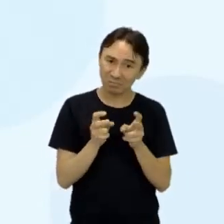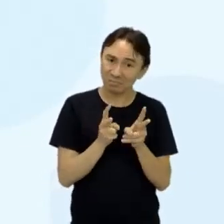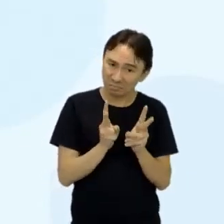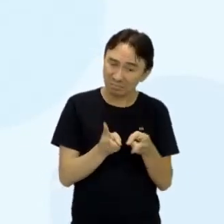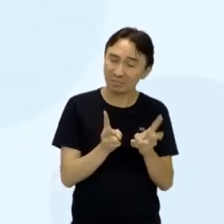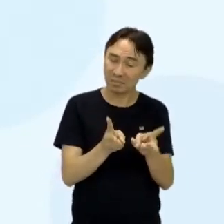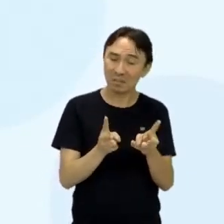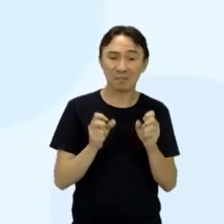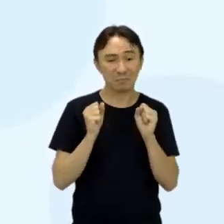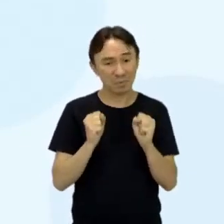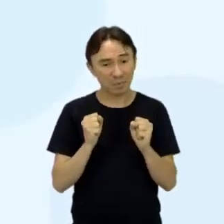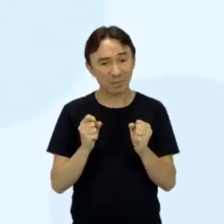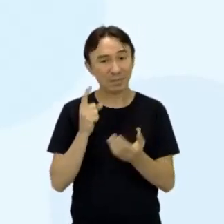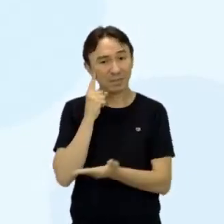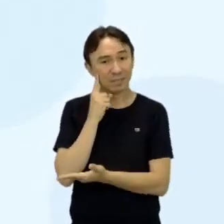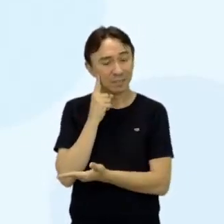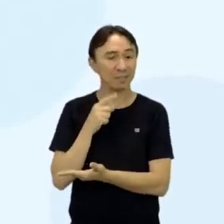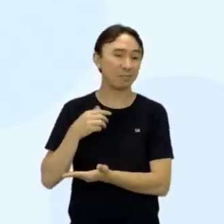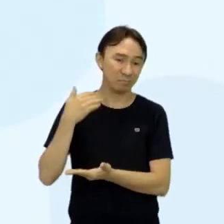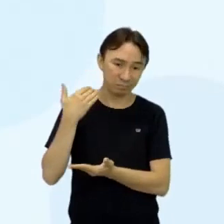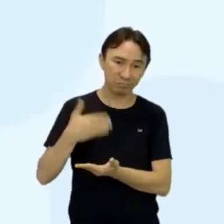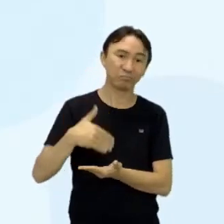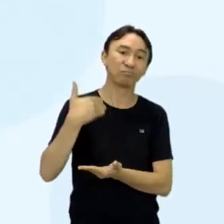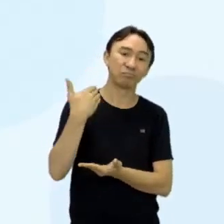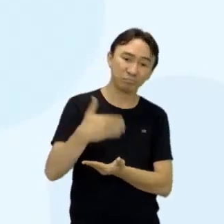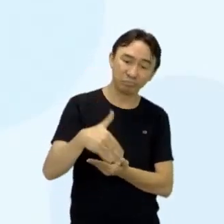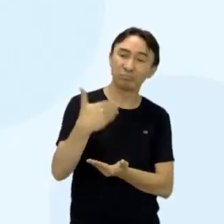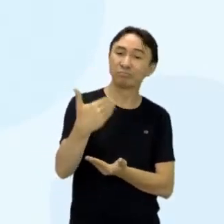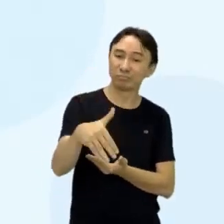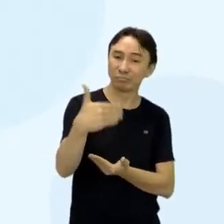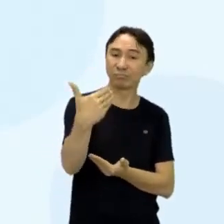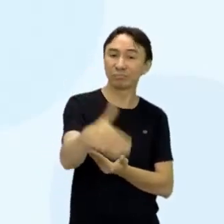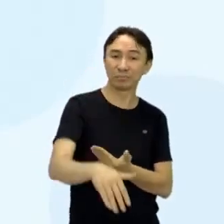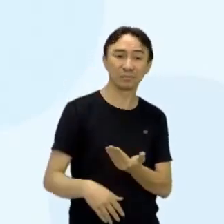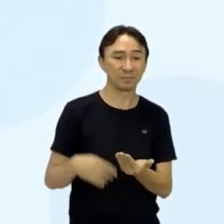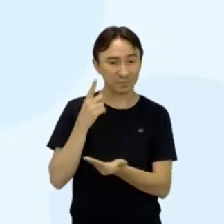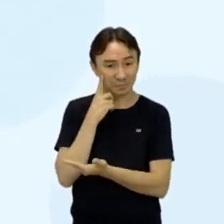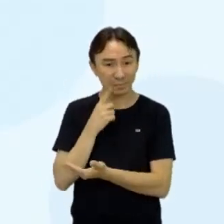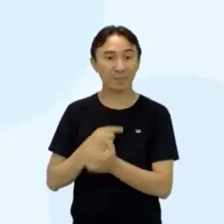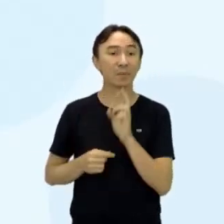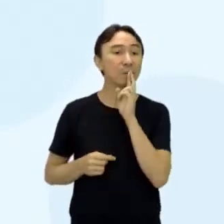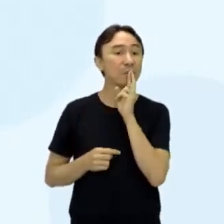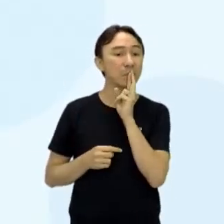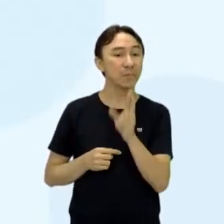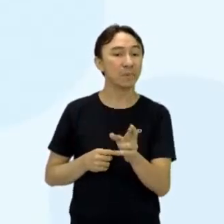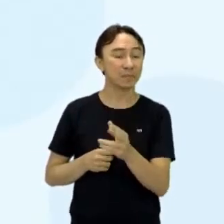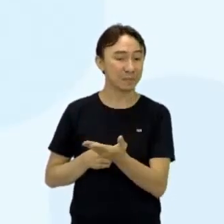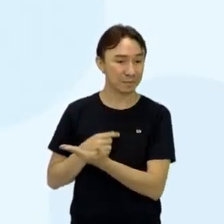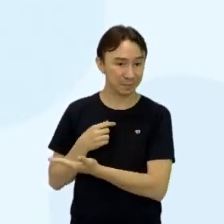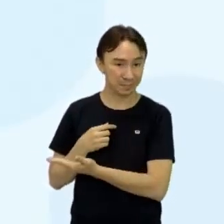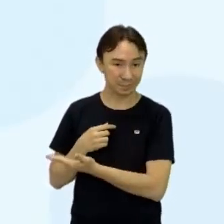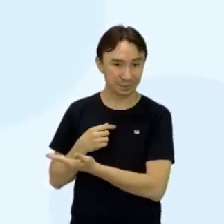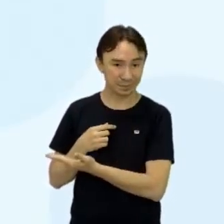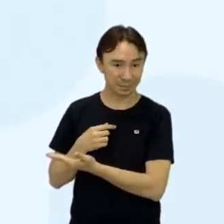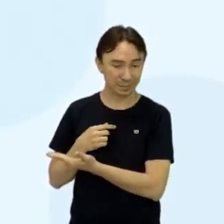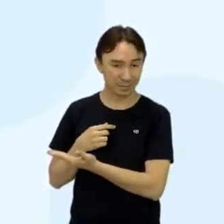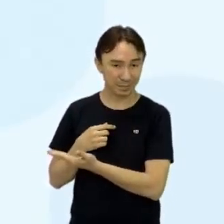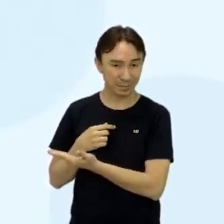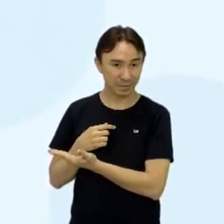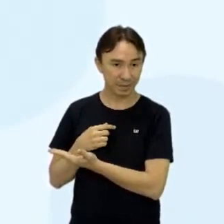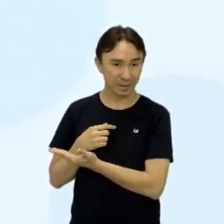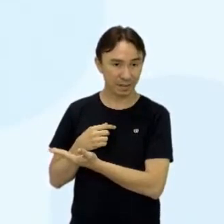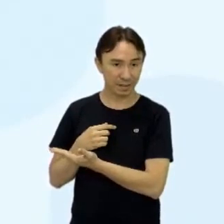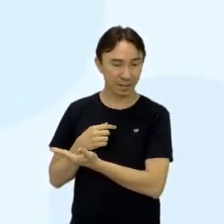ó, acrescenta um 0 e assim você vai seguir, tá bom? Então, olha lá, nossa resposta, vou subir aqui que nós continuamos nessa